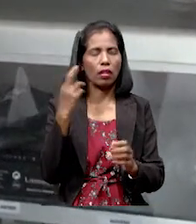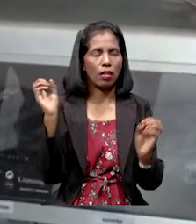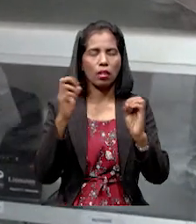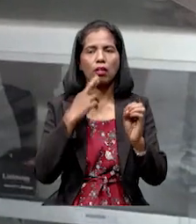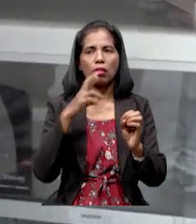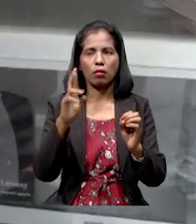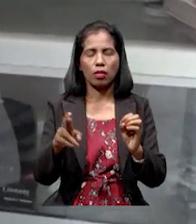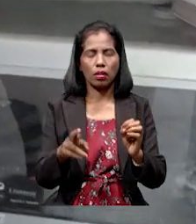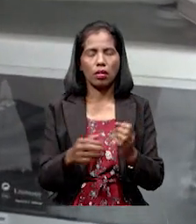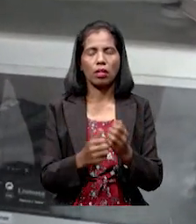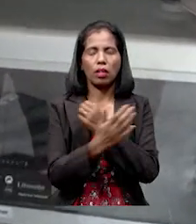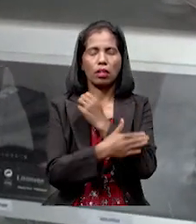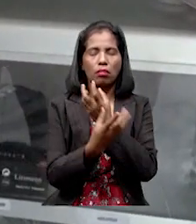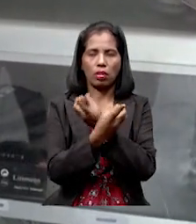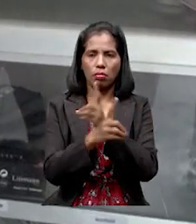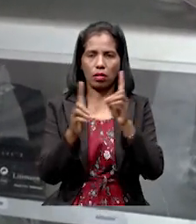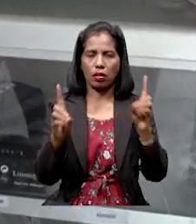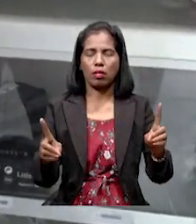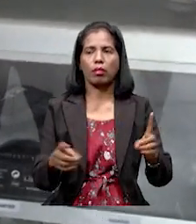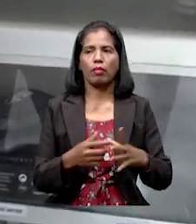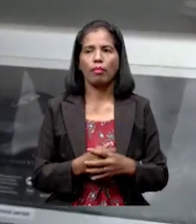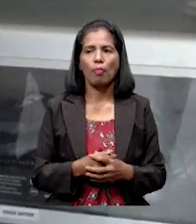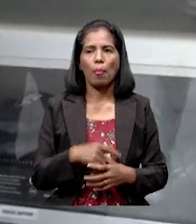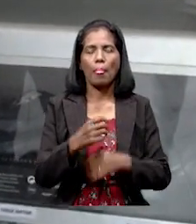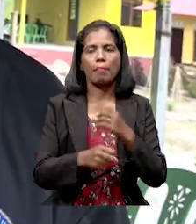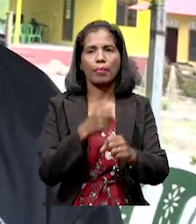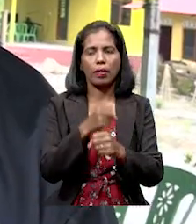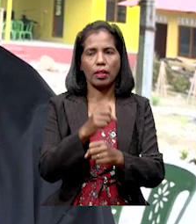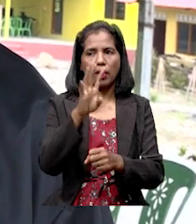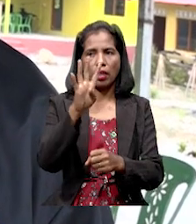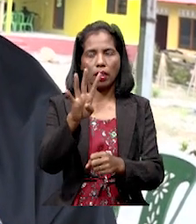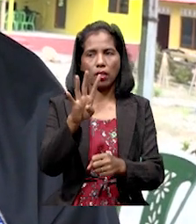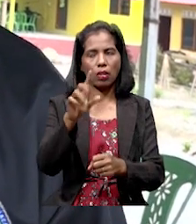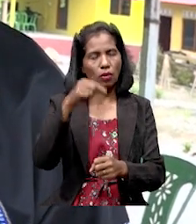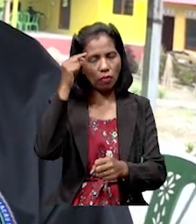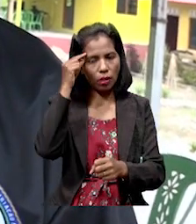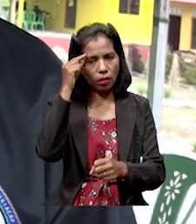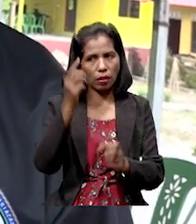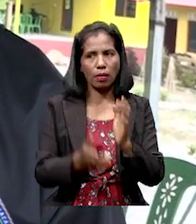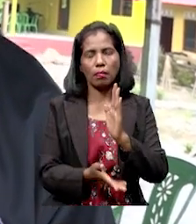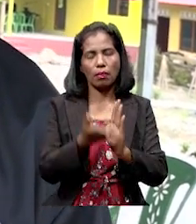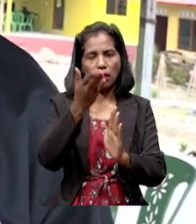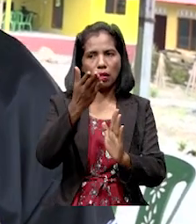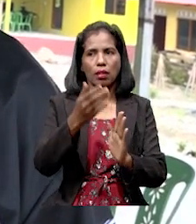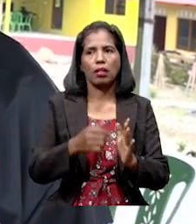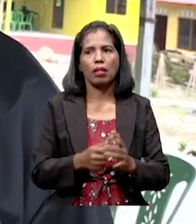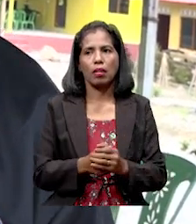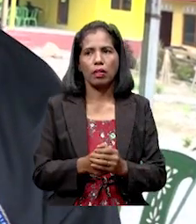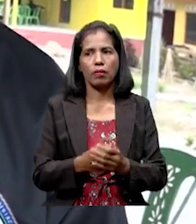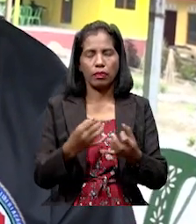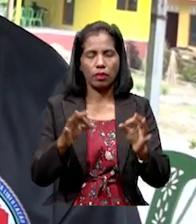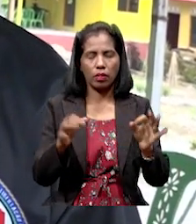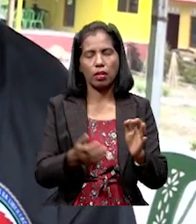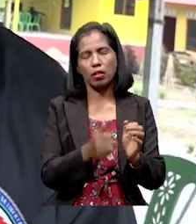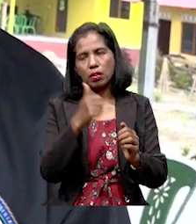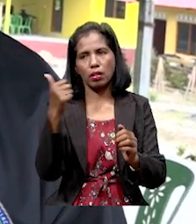país ne demokratiko la. Tina hahat, gubernu ida sae, ne ukun. Ne mandato ramata, ida se